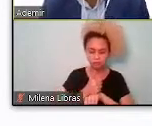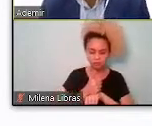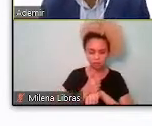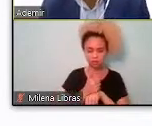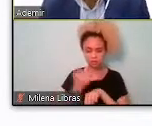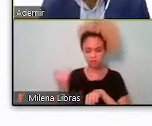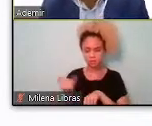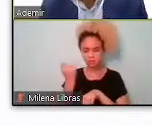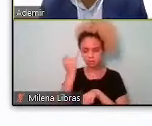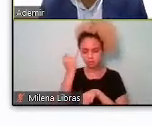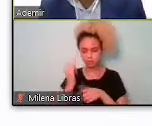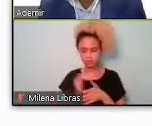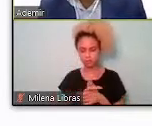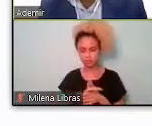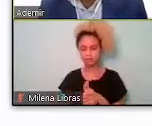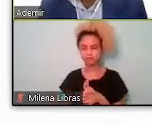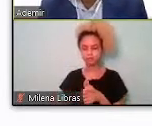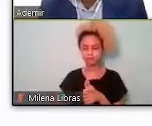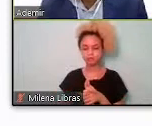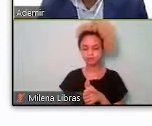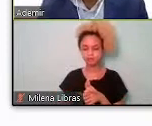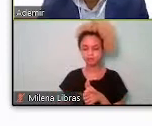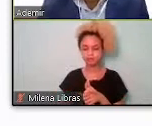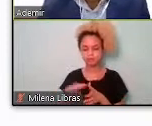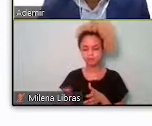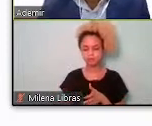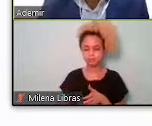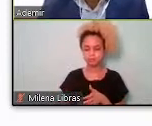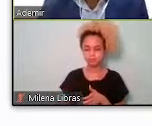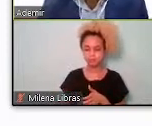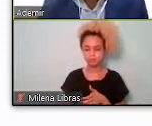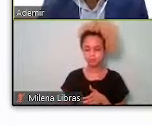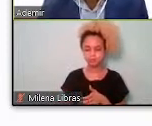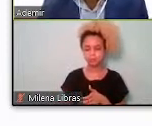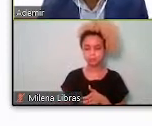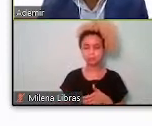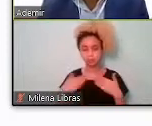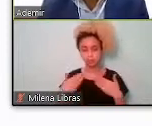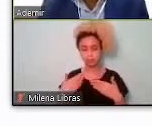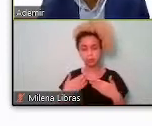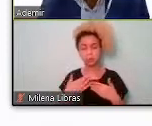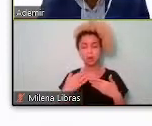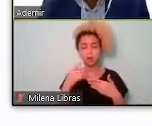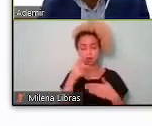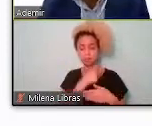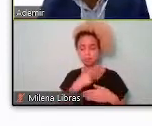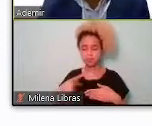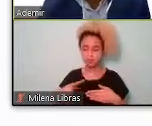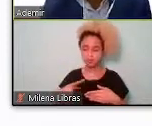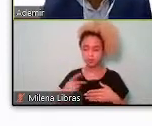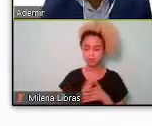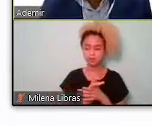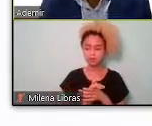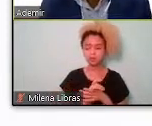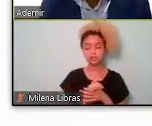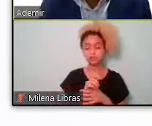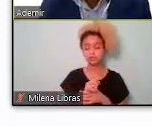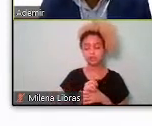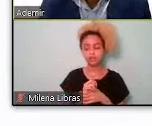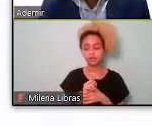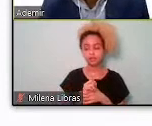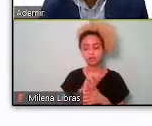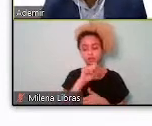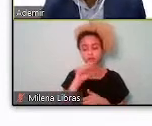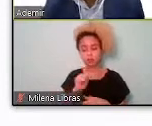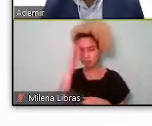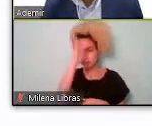importante esse tópico aí. Então, o Reginaldo da Silva é o presidente da Brasconte, que é a Associação